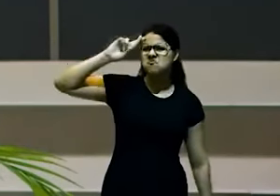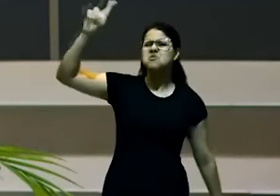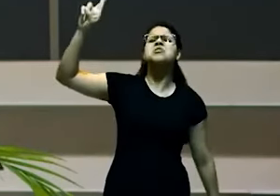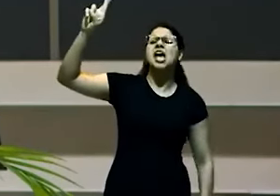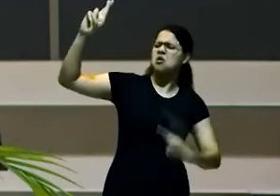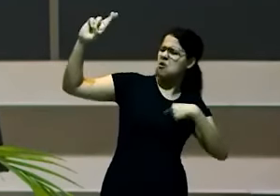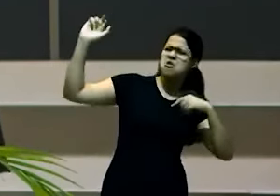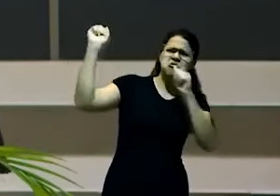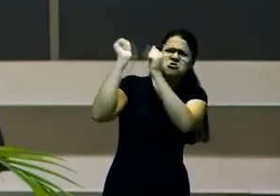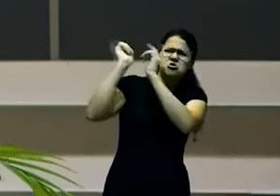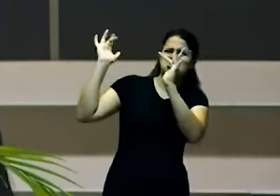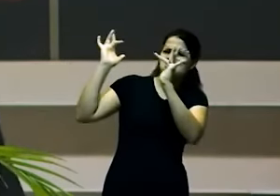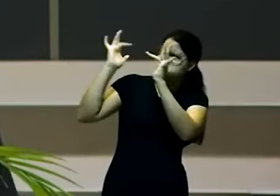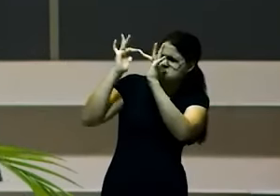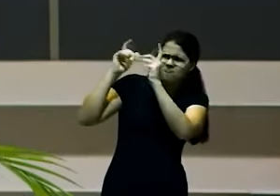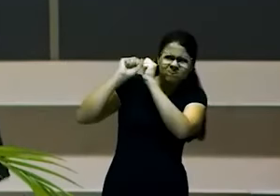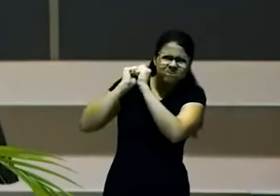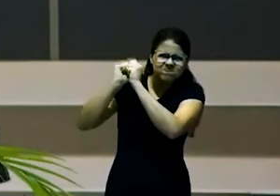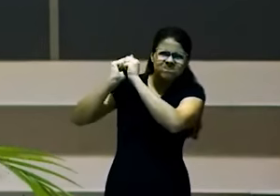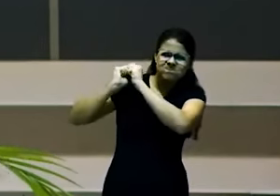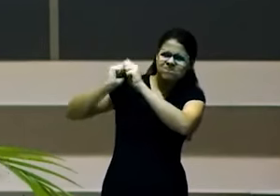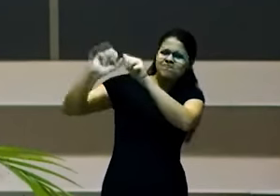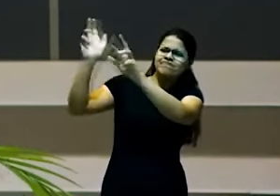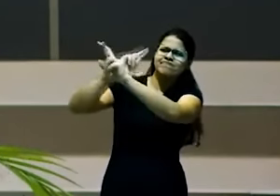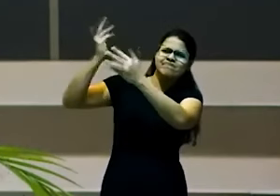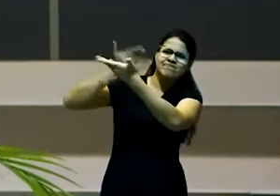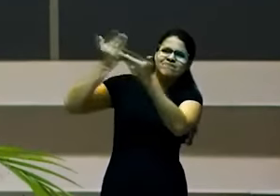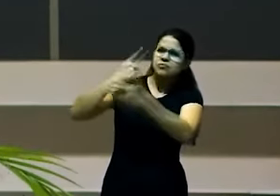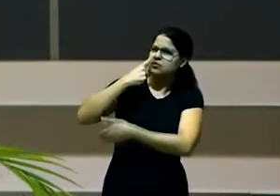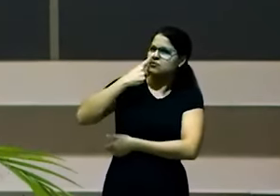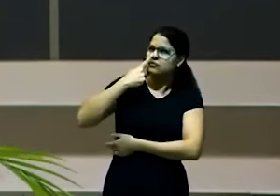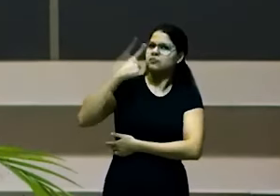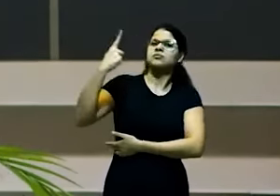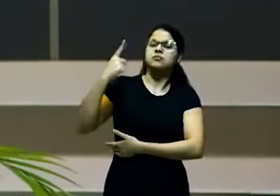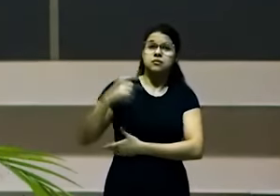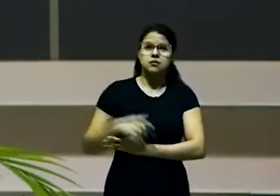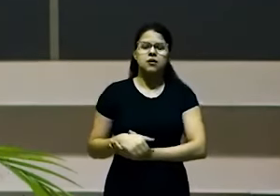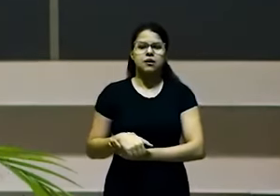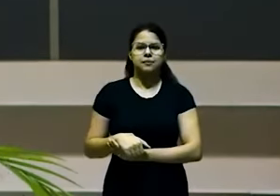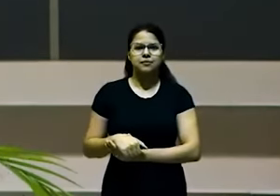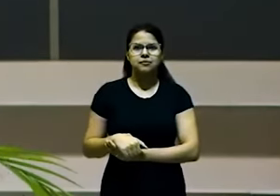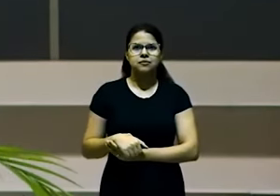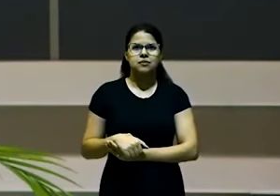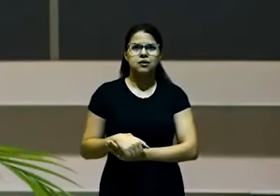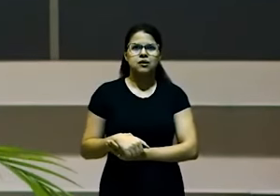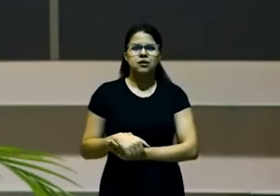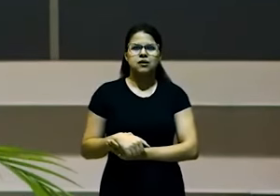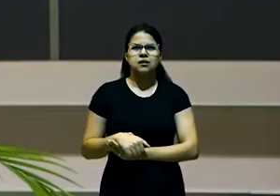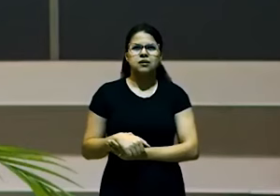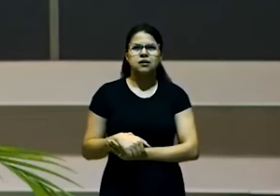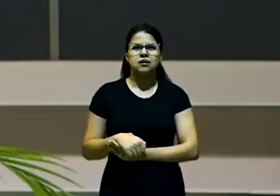contigo eu vou até o fim mand garçia quanta das